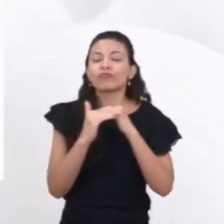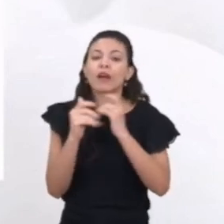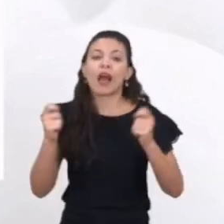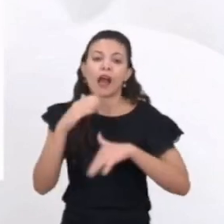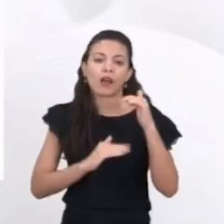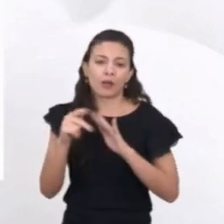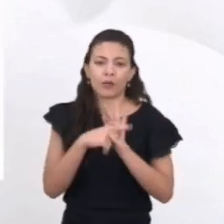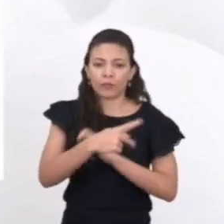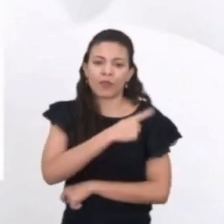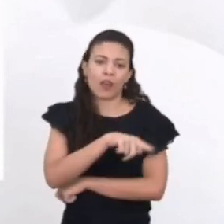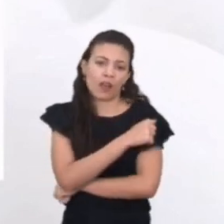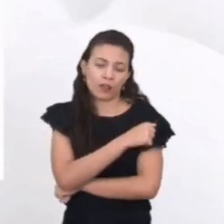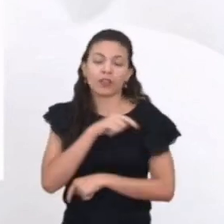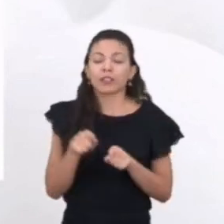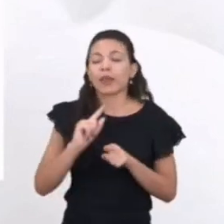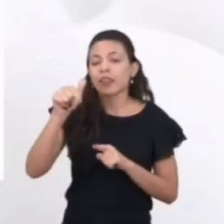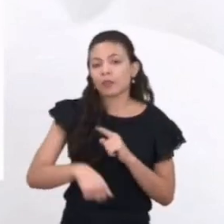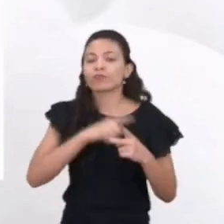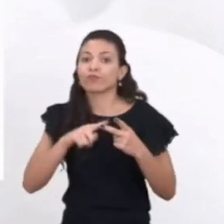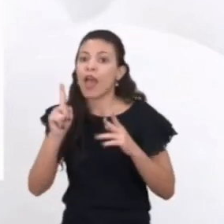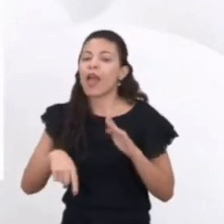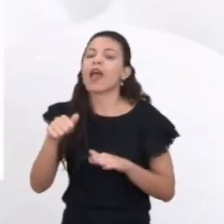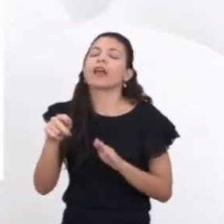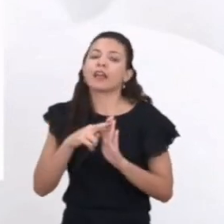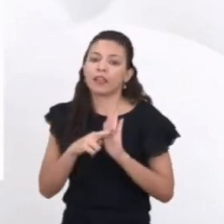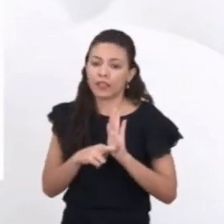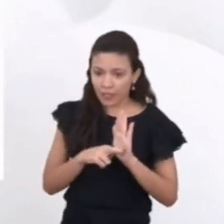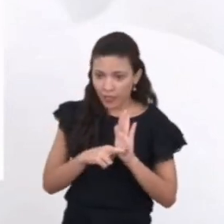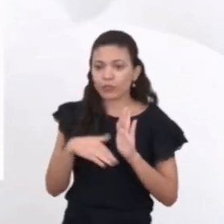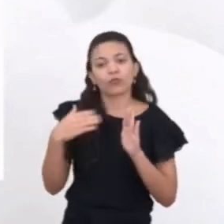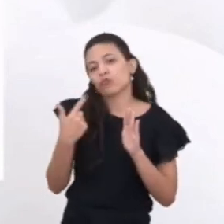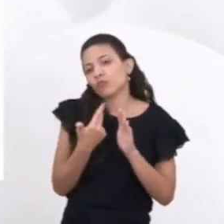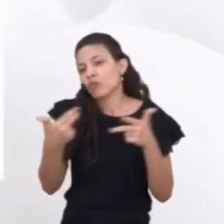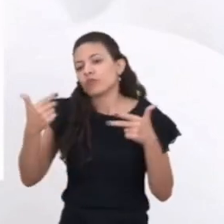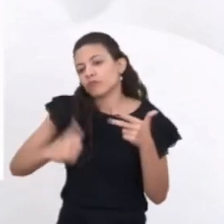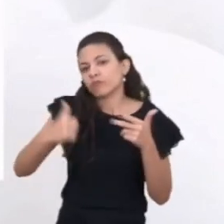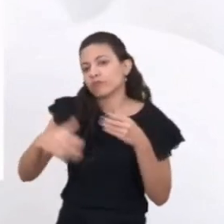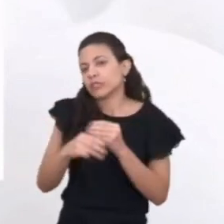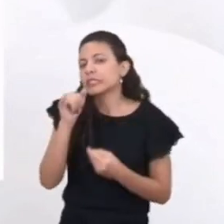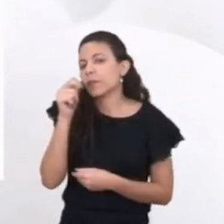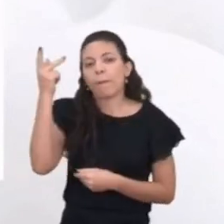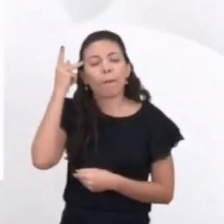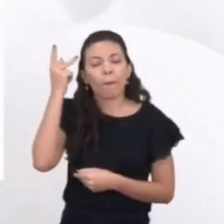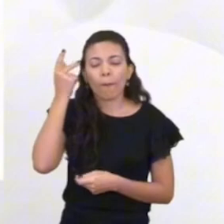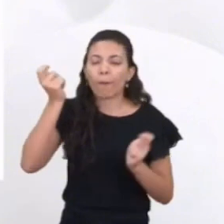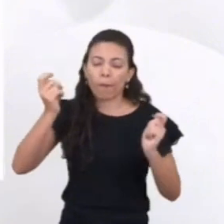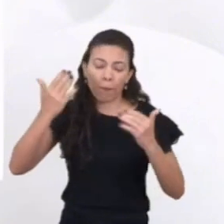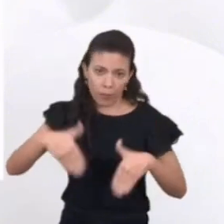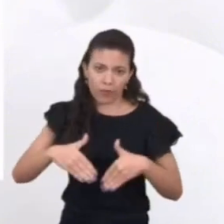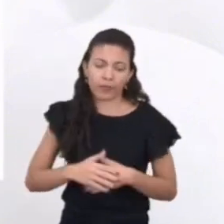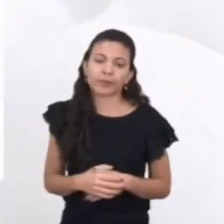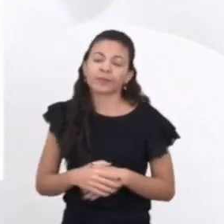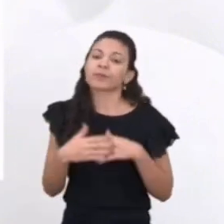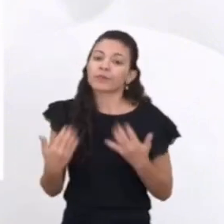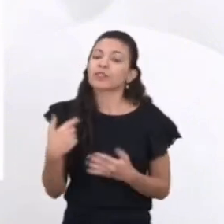habilidades, e depois a gente vai partir para o relatório da tarefa e de outras avaliações que a gente pode colocar aqui. Então, por exemplo, a prova paulista. Qual que é a ideia aqui, gente? É potencializar mesmo, é ampliar